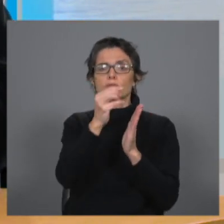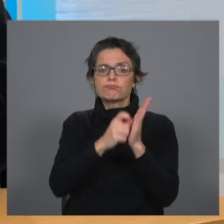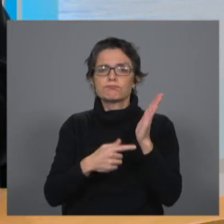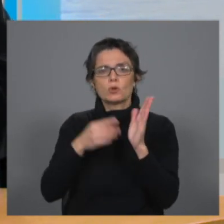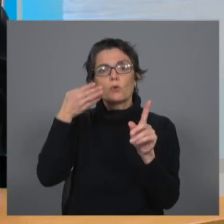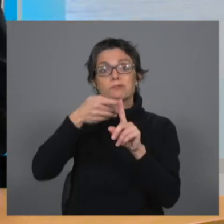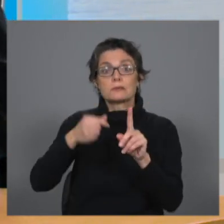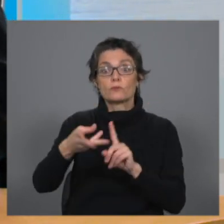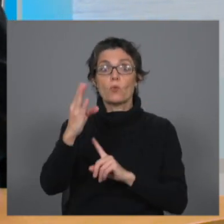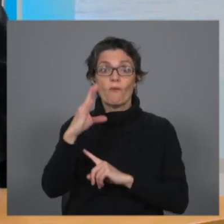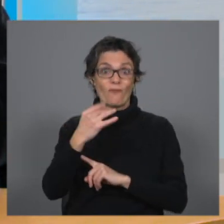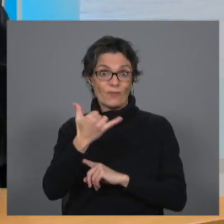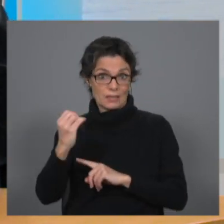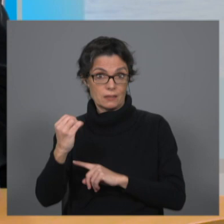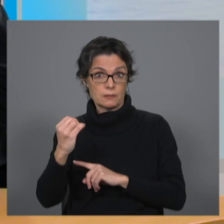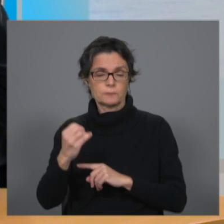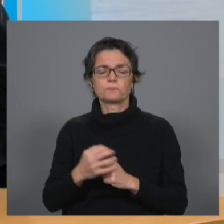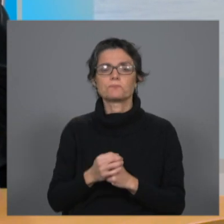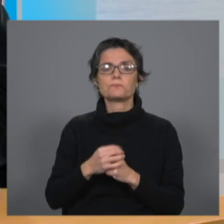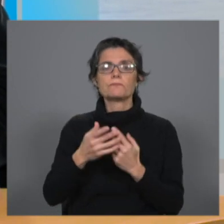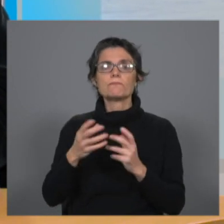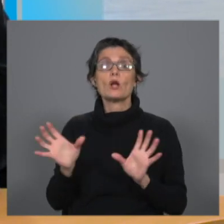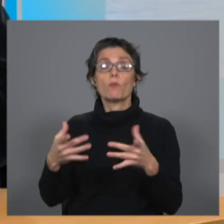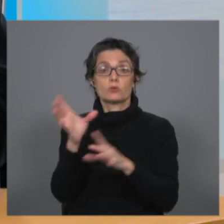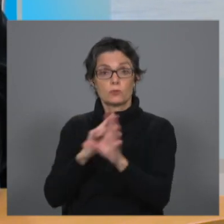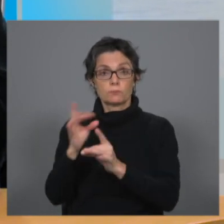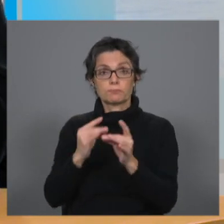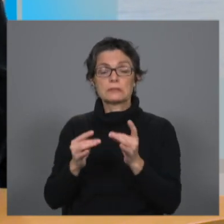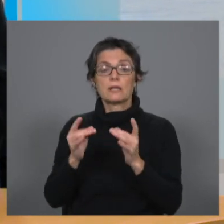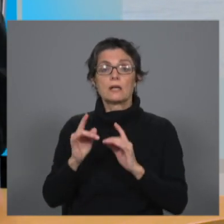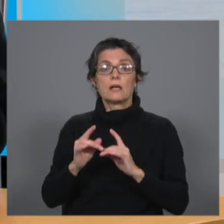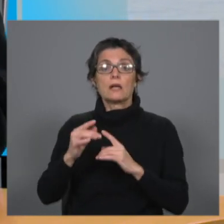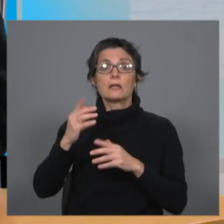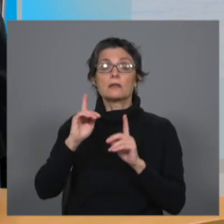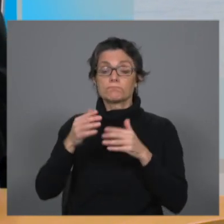Comissão Europeia vai apresentar agora, nos primeiros meses do ano, um plano de ação para tentar